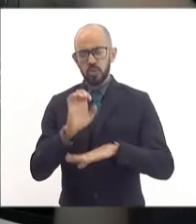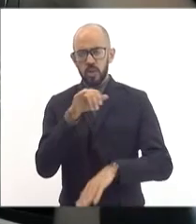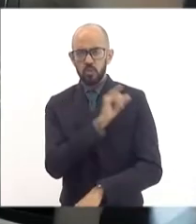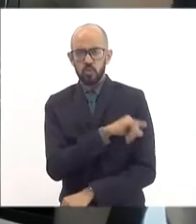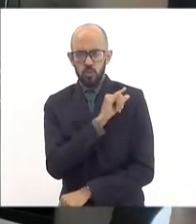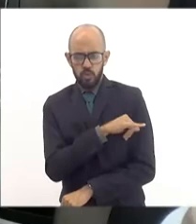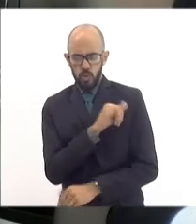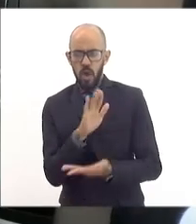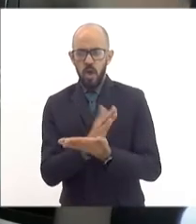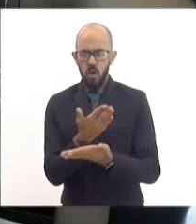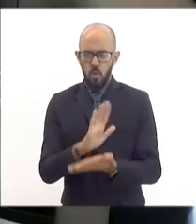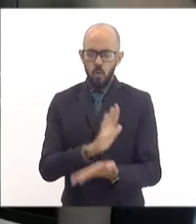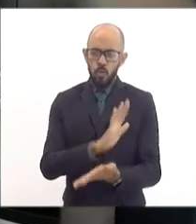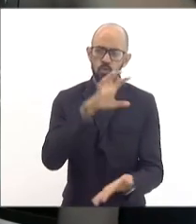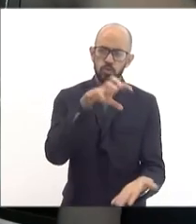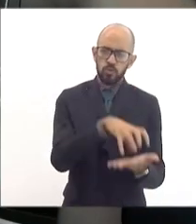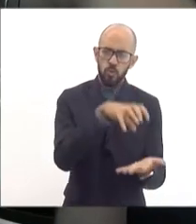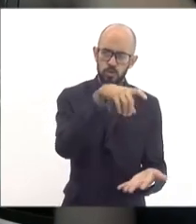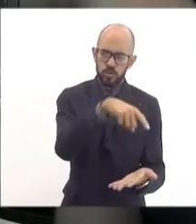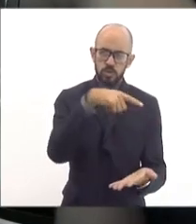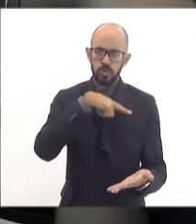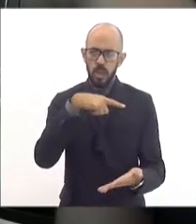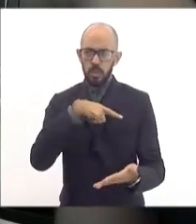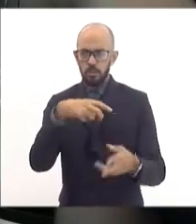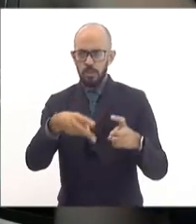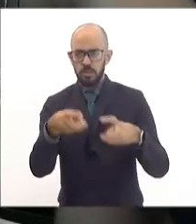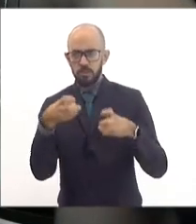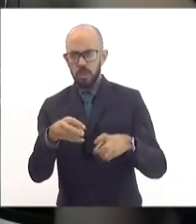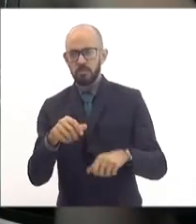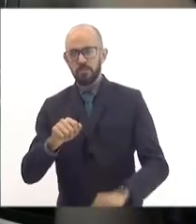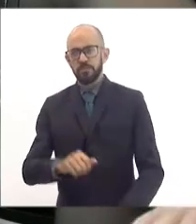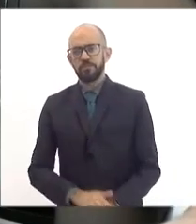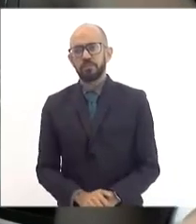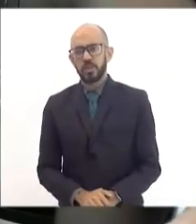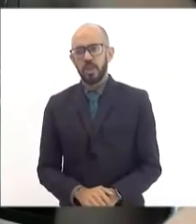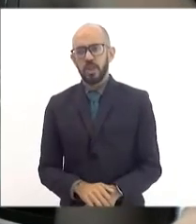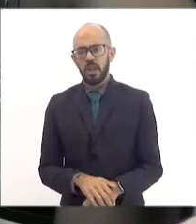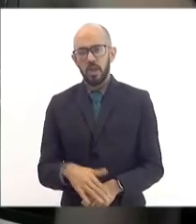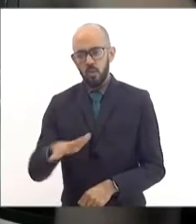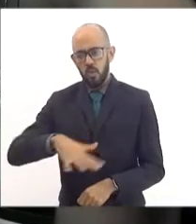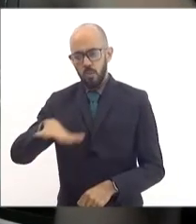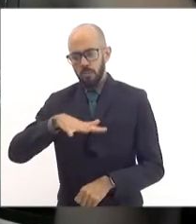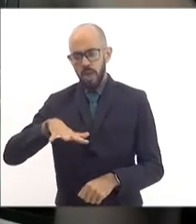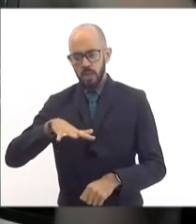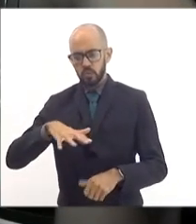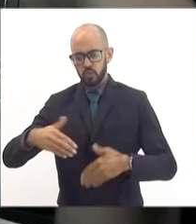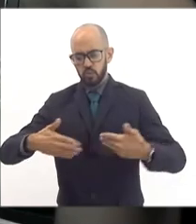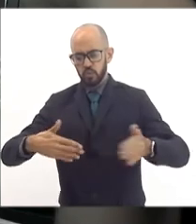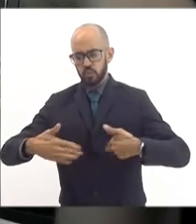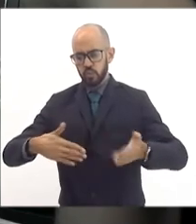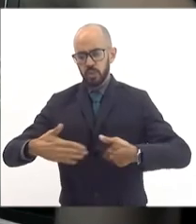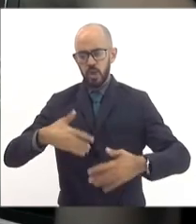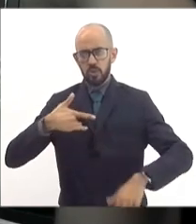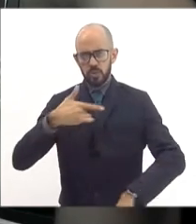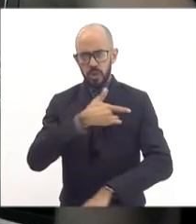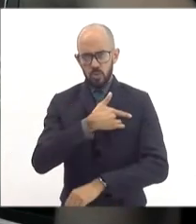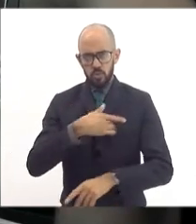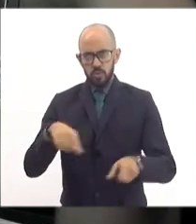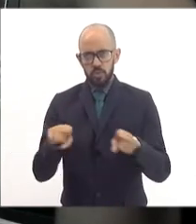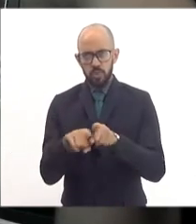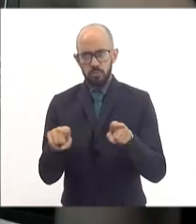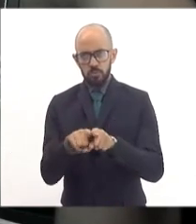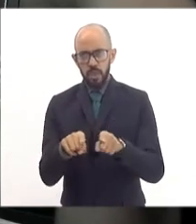áreas tem sido identificado, só para mencionar uma, por exemplo, Complexo Industrial da Saúde. Né? Nós temos pelo menos dois projetos